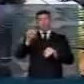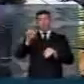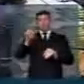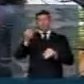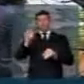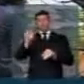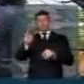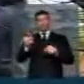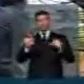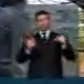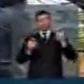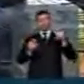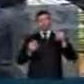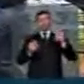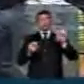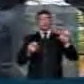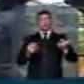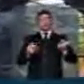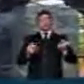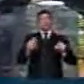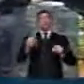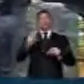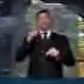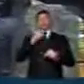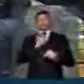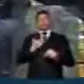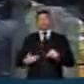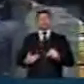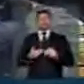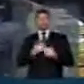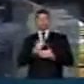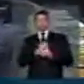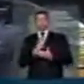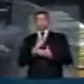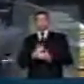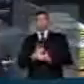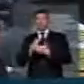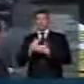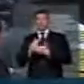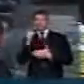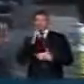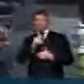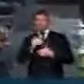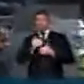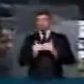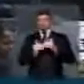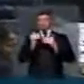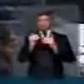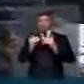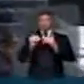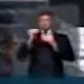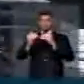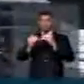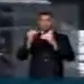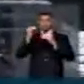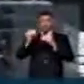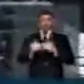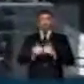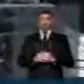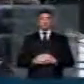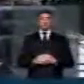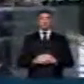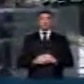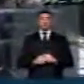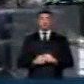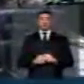A isonomia de defensor público, que foi parcelado, ganharam de forma parcelada.